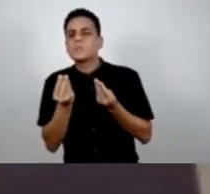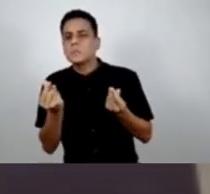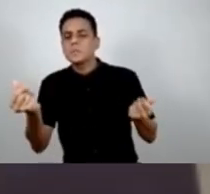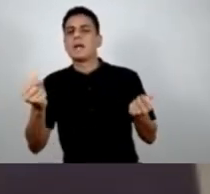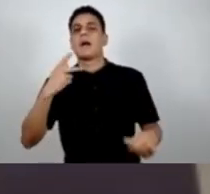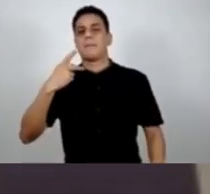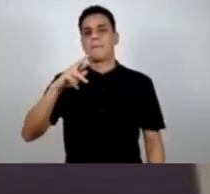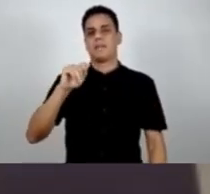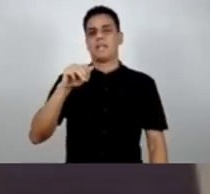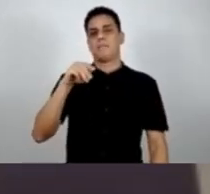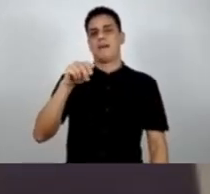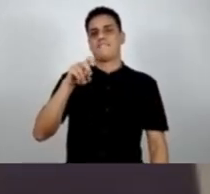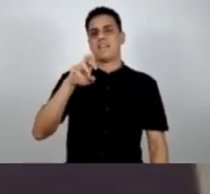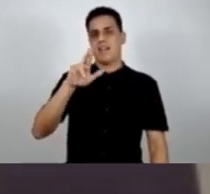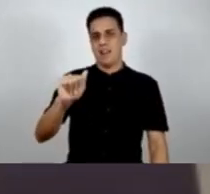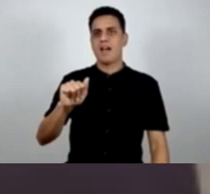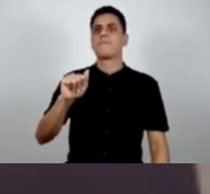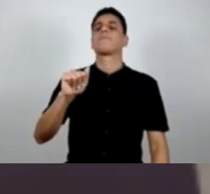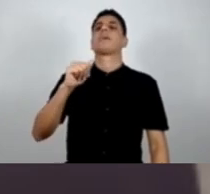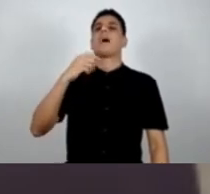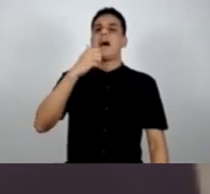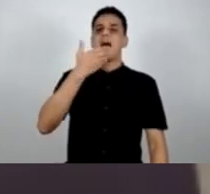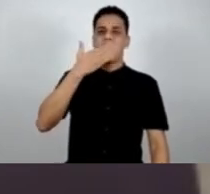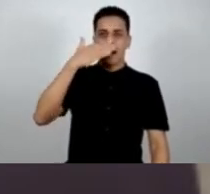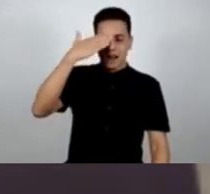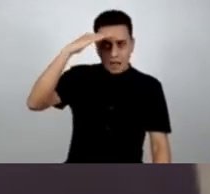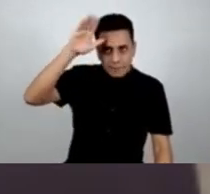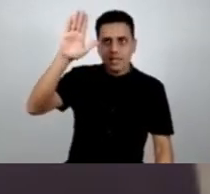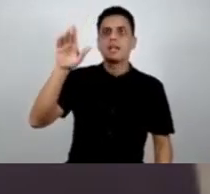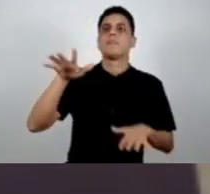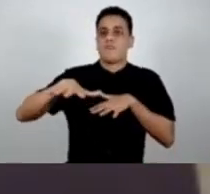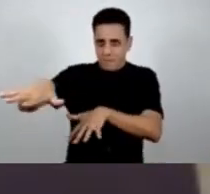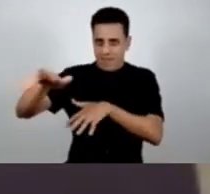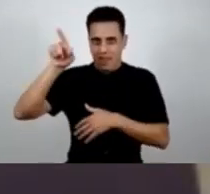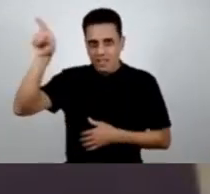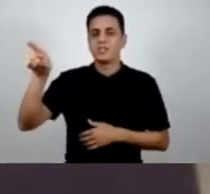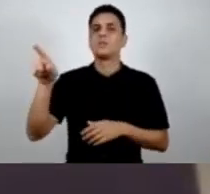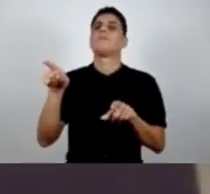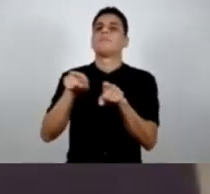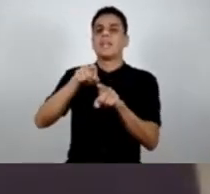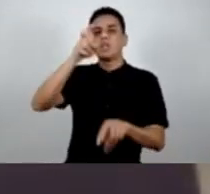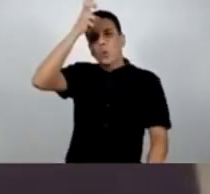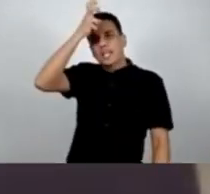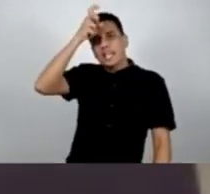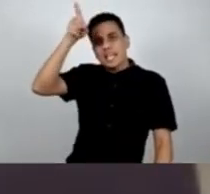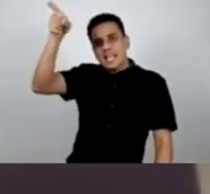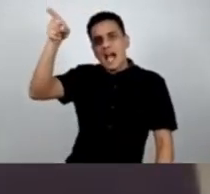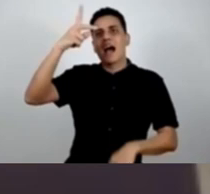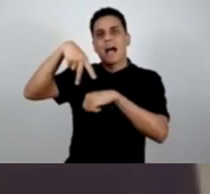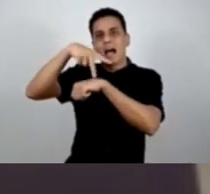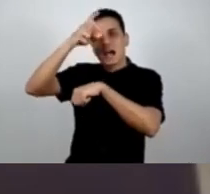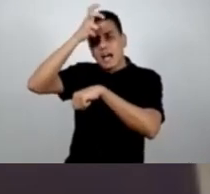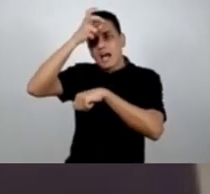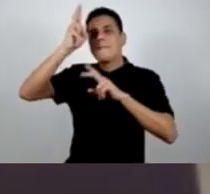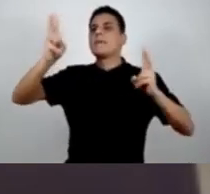também pelos protestos na Turquia que aconteceram no mesmo momento. E agora também, muita da atenção que Bolsonaro recebe